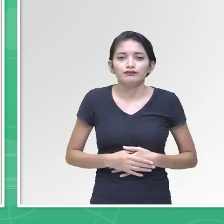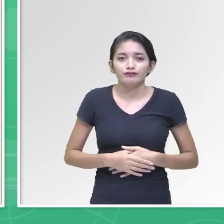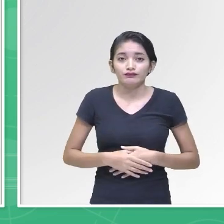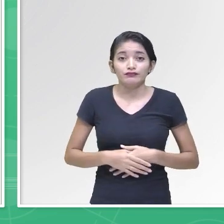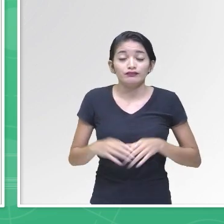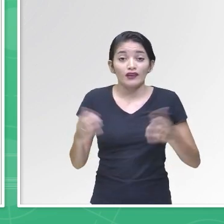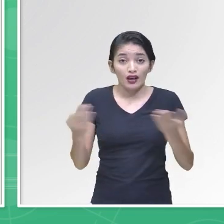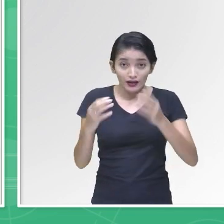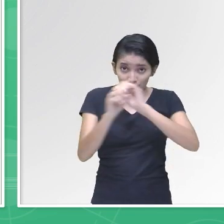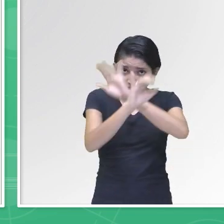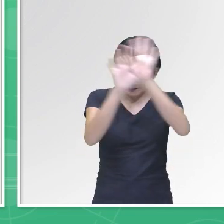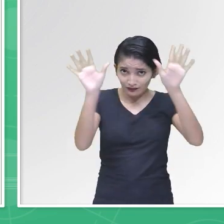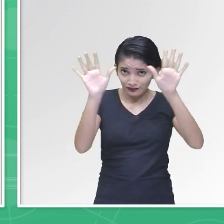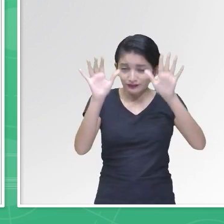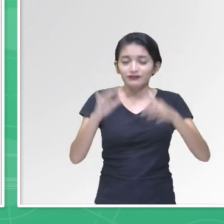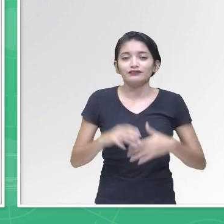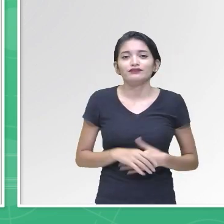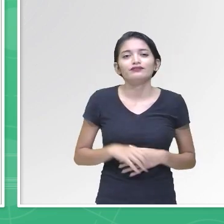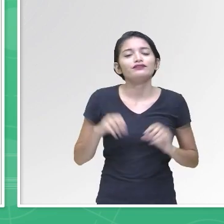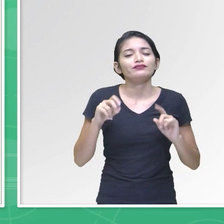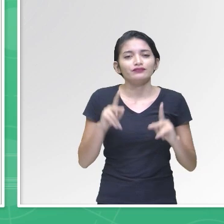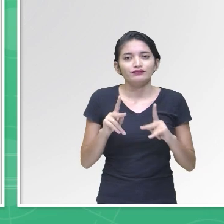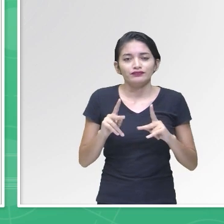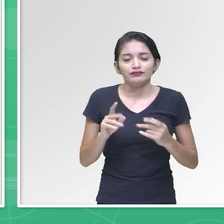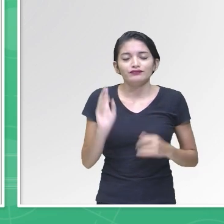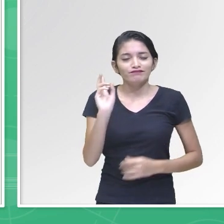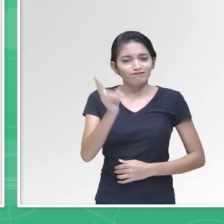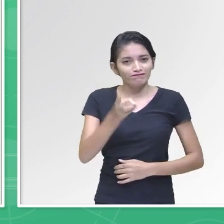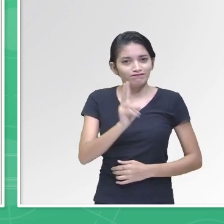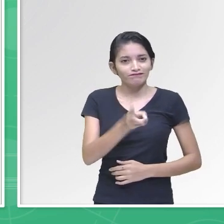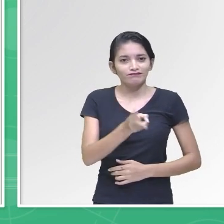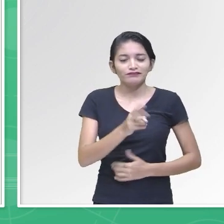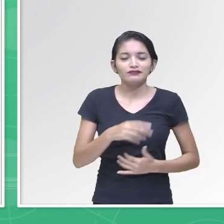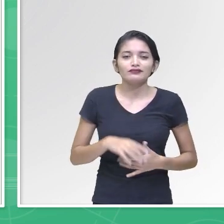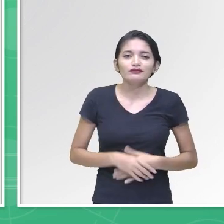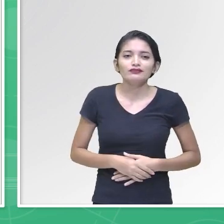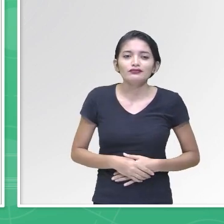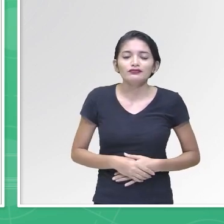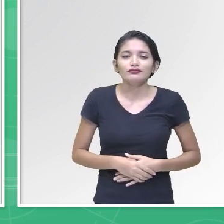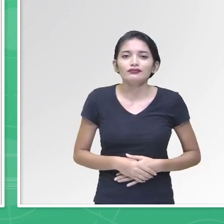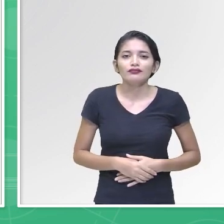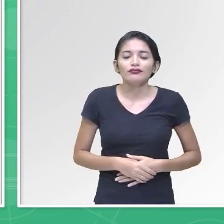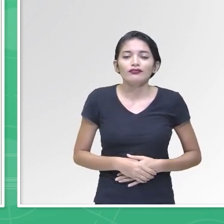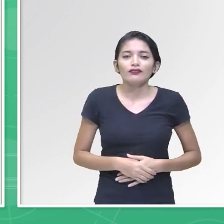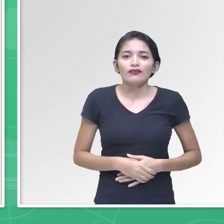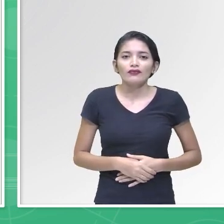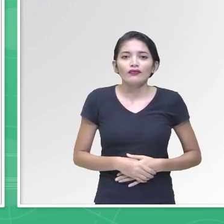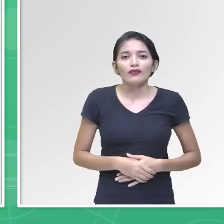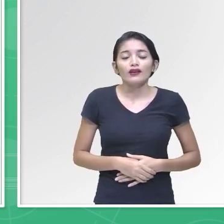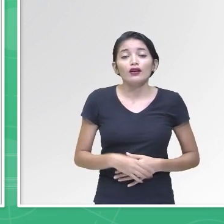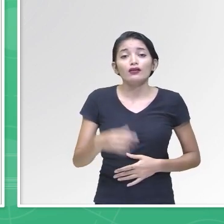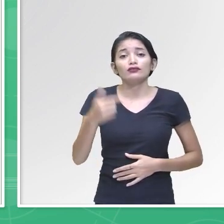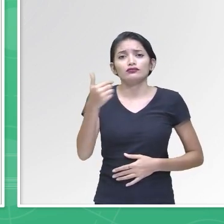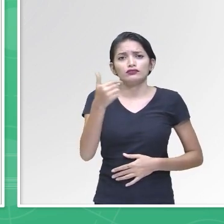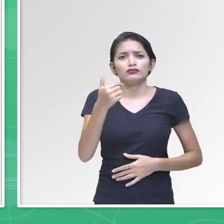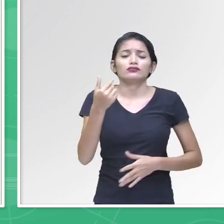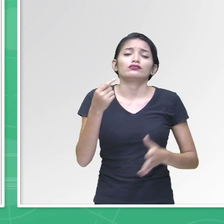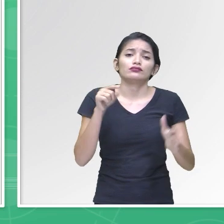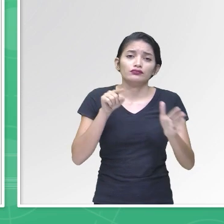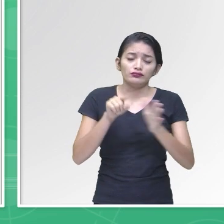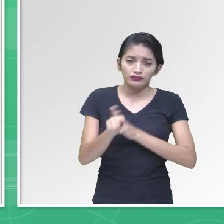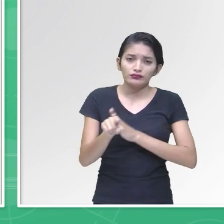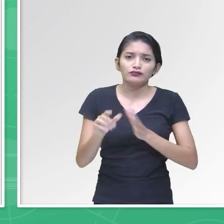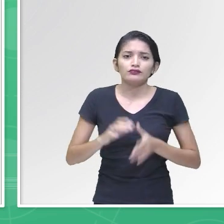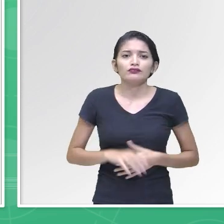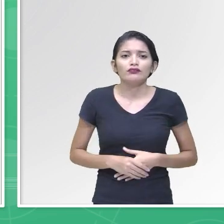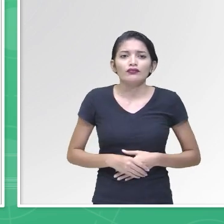para todos nós? Ok, vamos continuar. A questão número 2 pede o seguinte: na